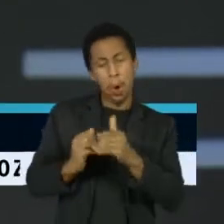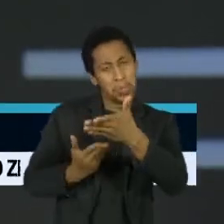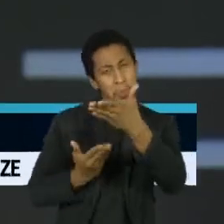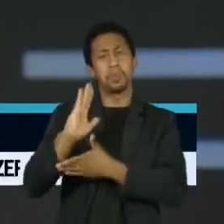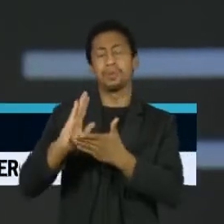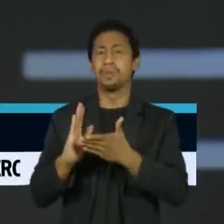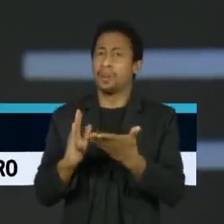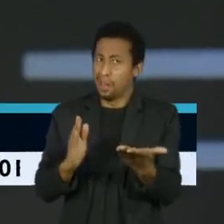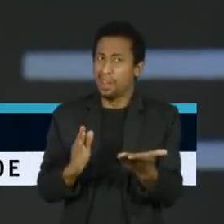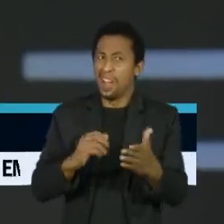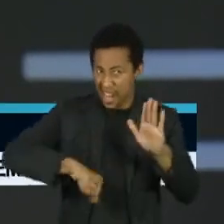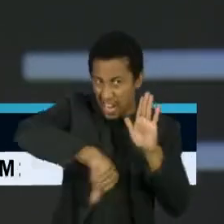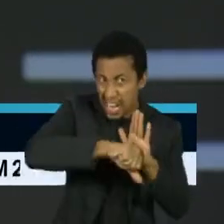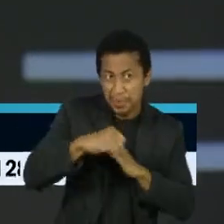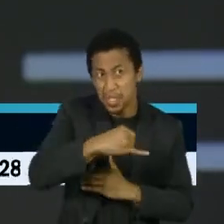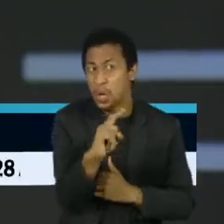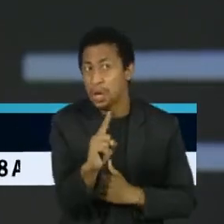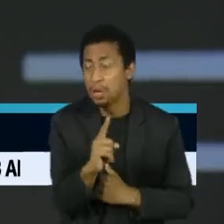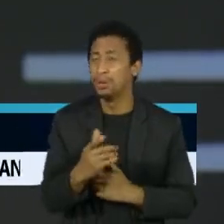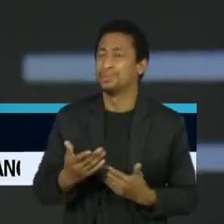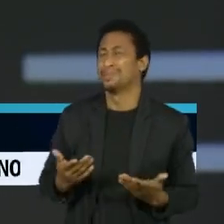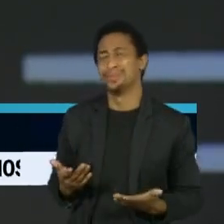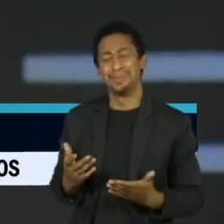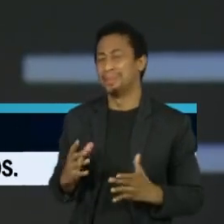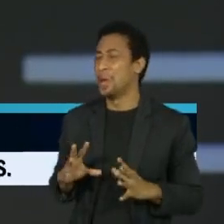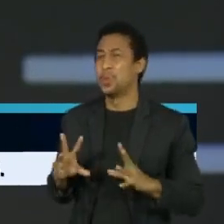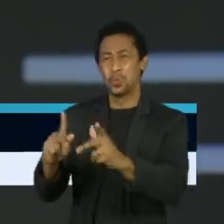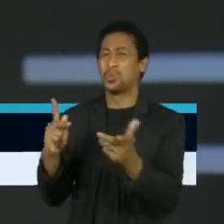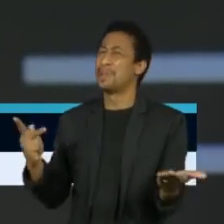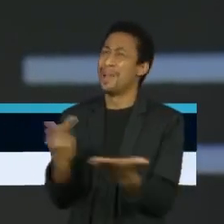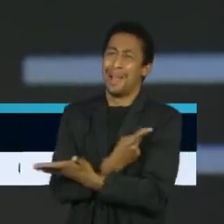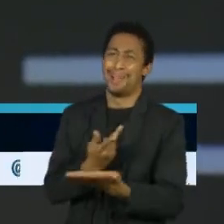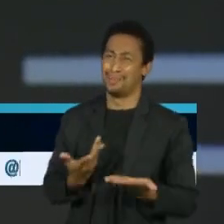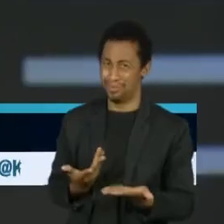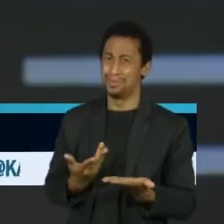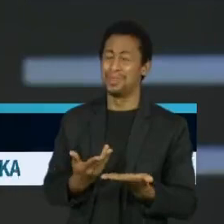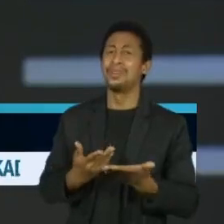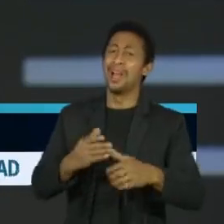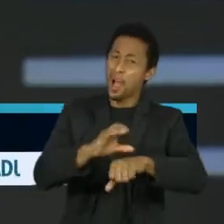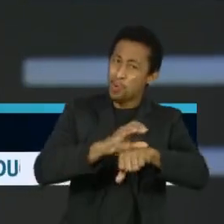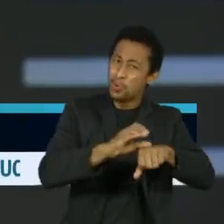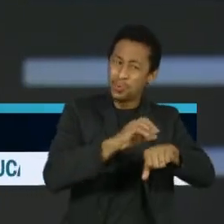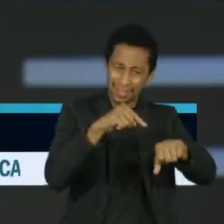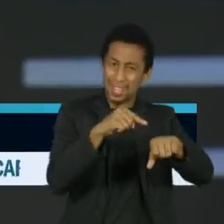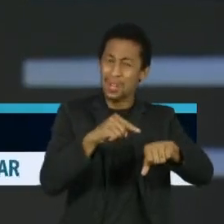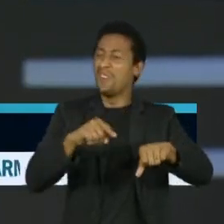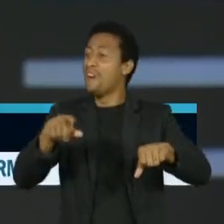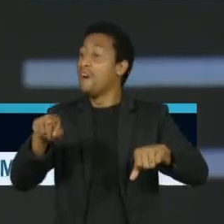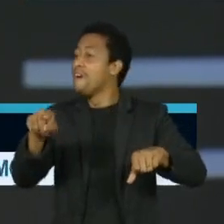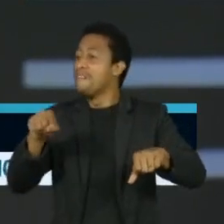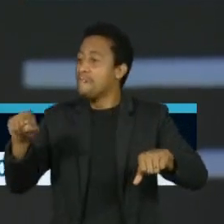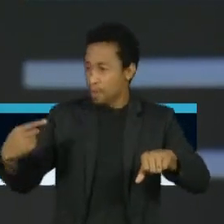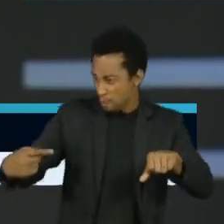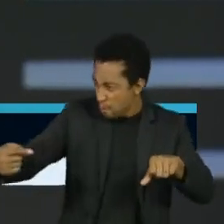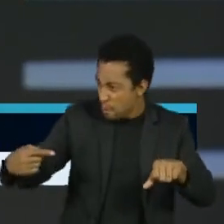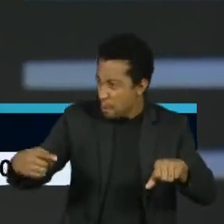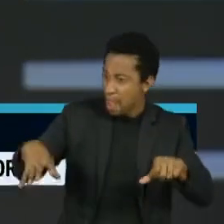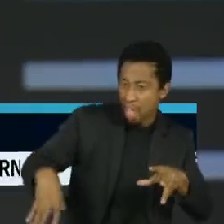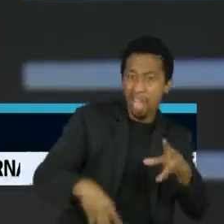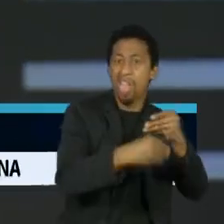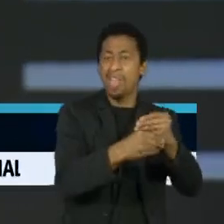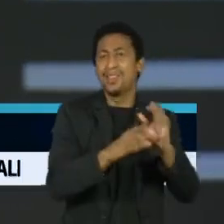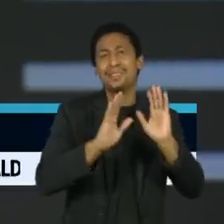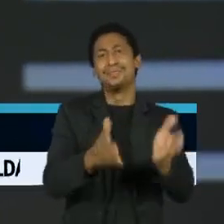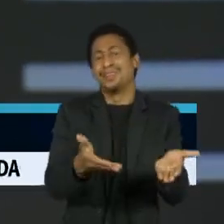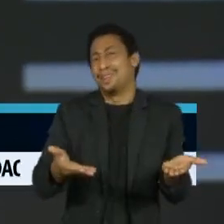né? De um lado, porque é mais uma emenda à Constituição. Já passamos de, em 33 anos, de 100